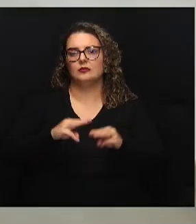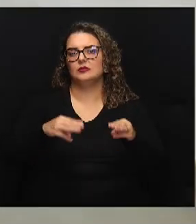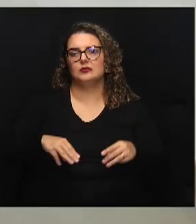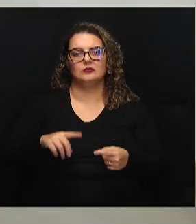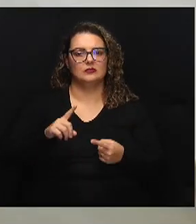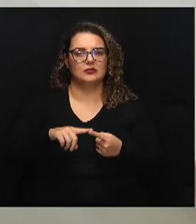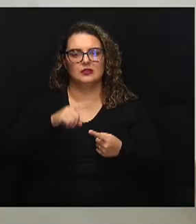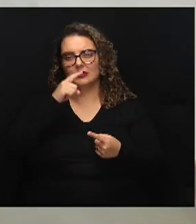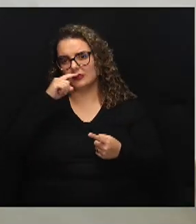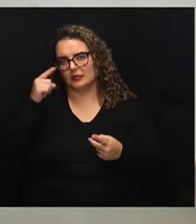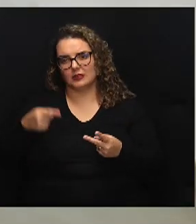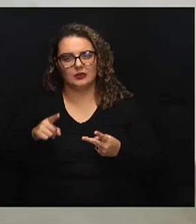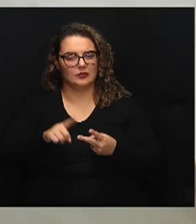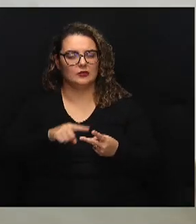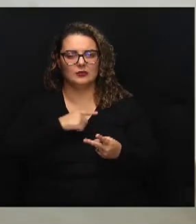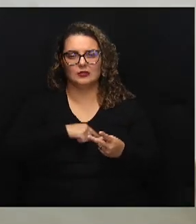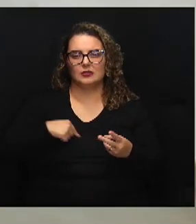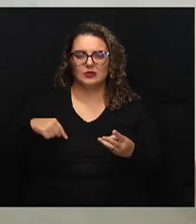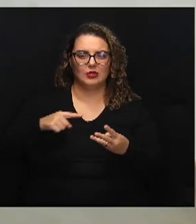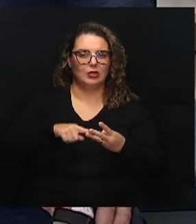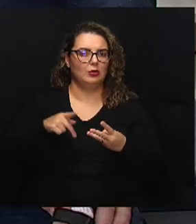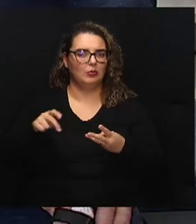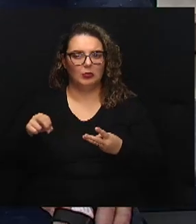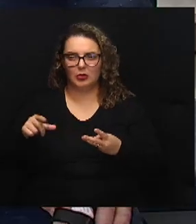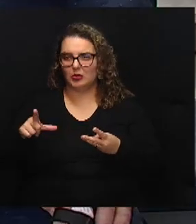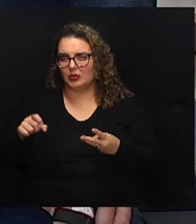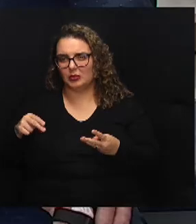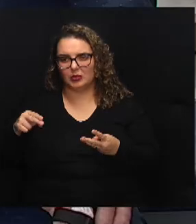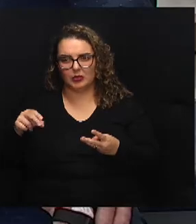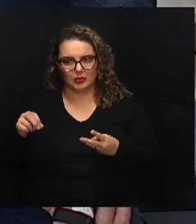China, Polônia,